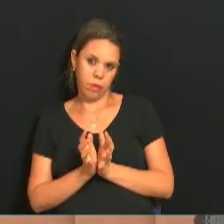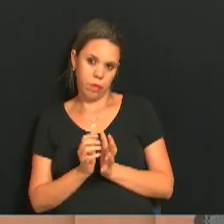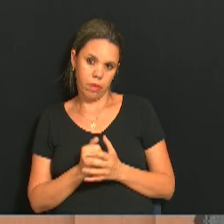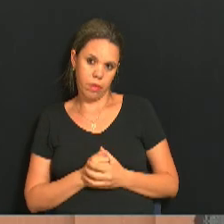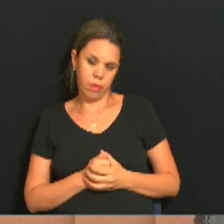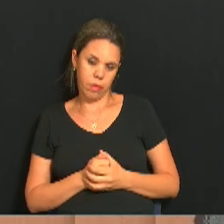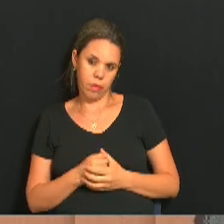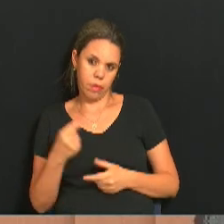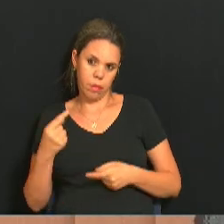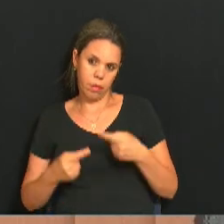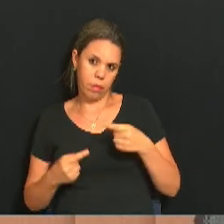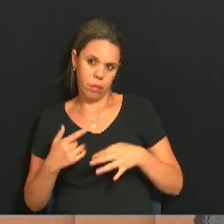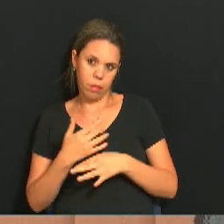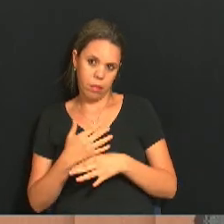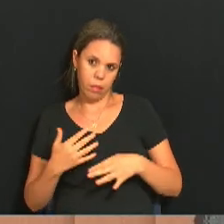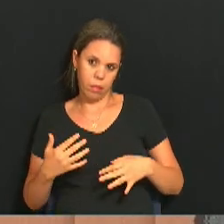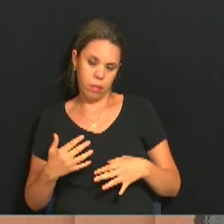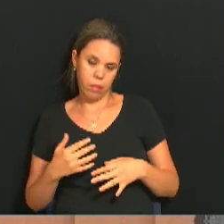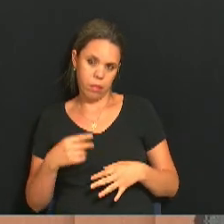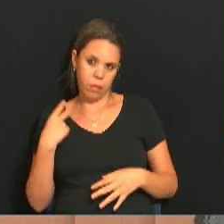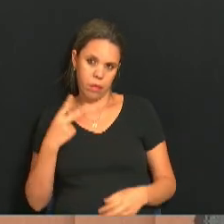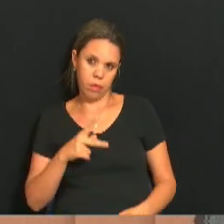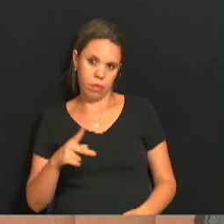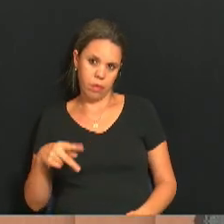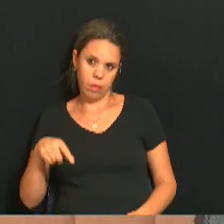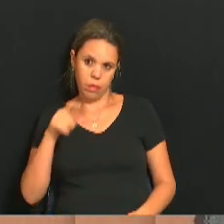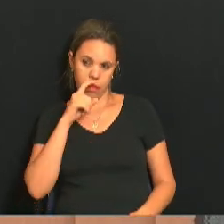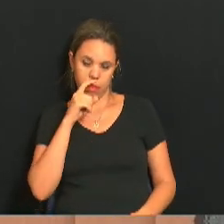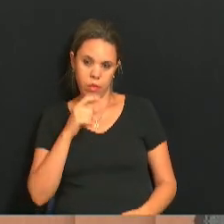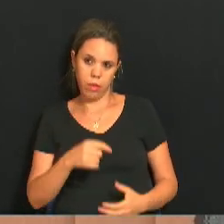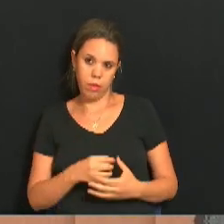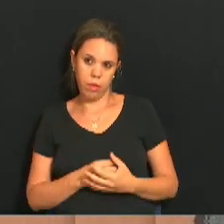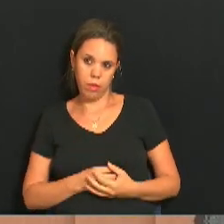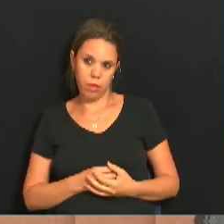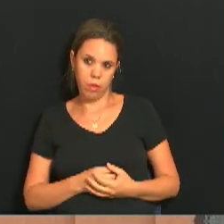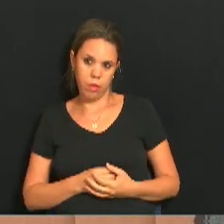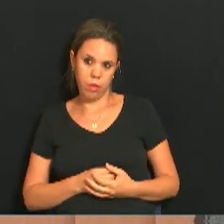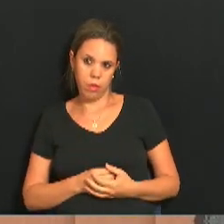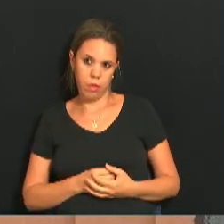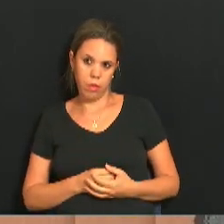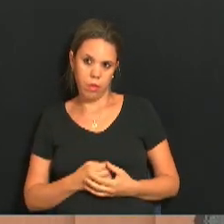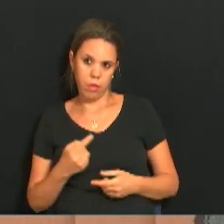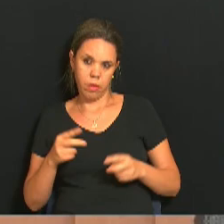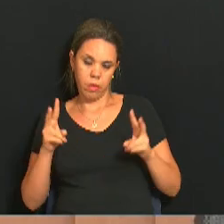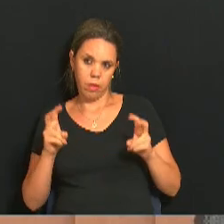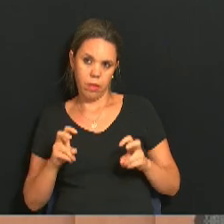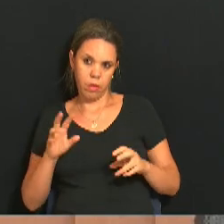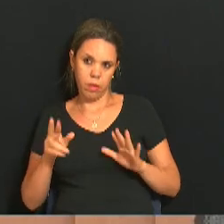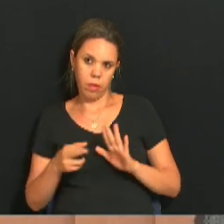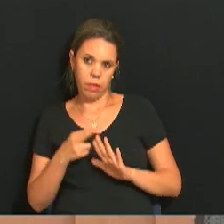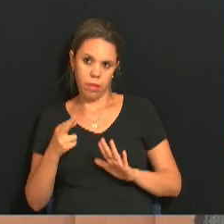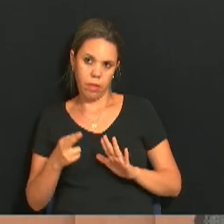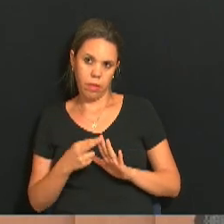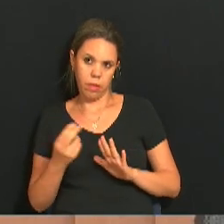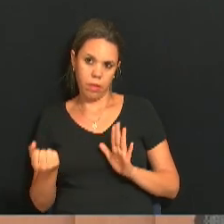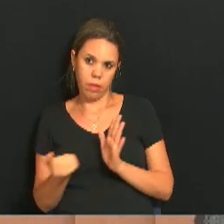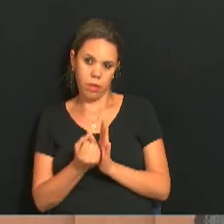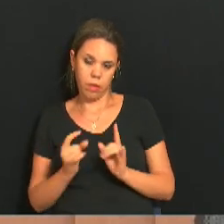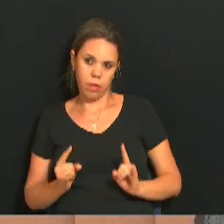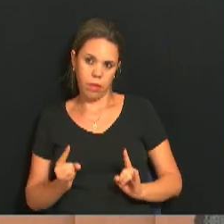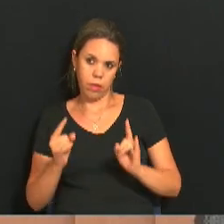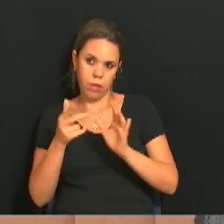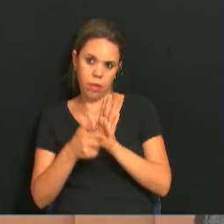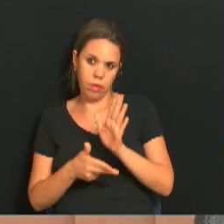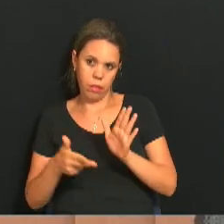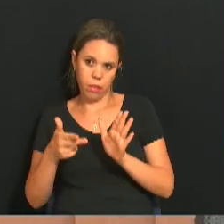de política pública comandada pelo vereador Jorge Schneider que debateu sobre as resoluções de tombamento do pátio